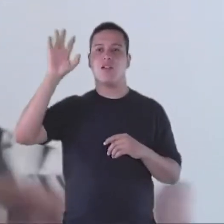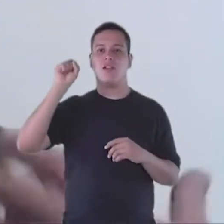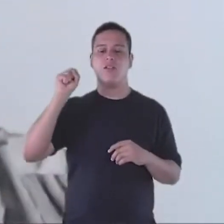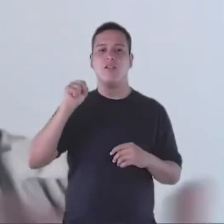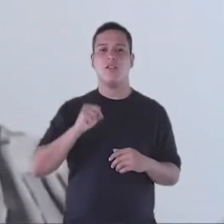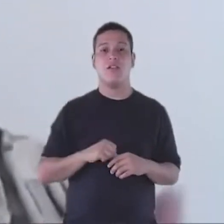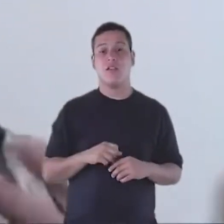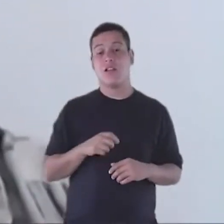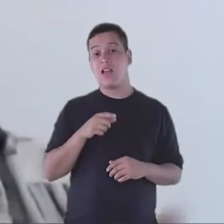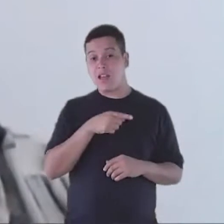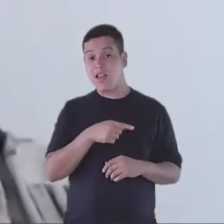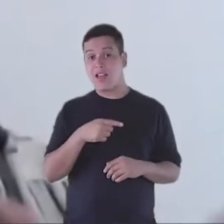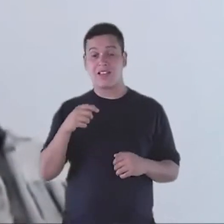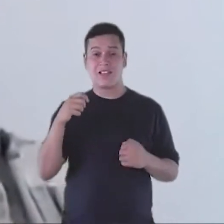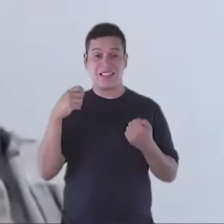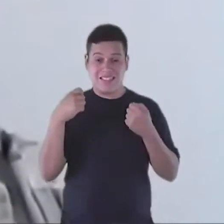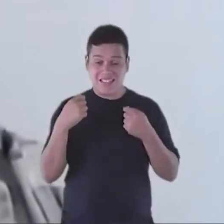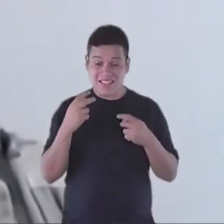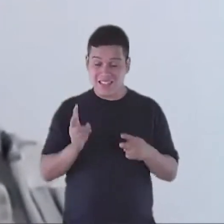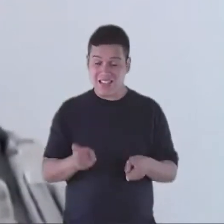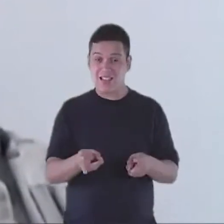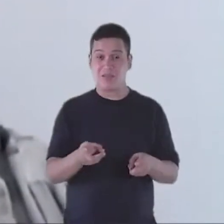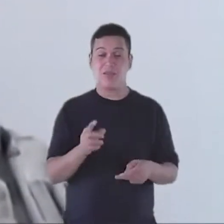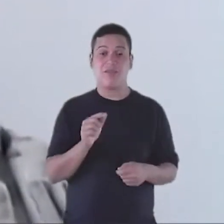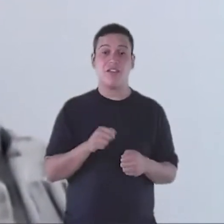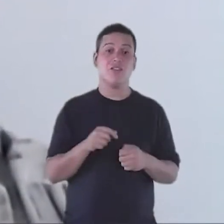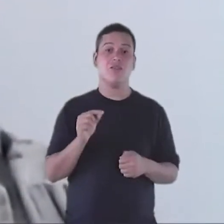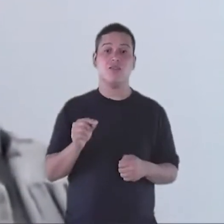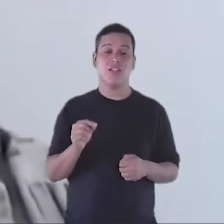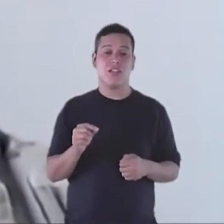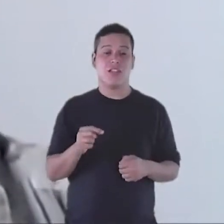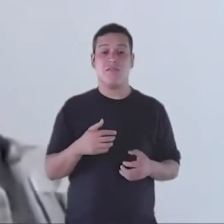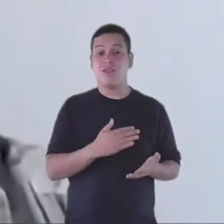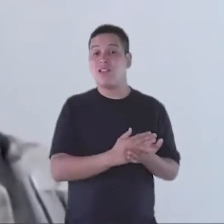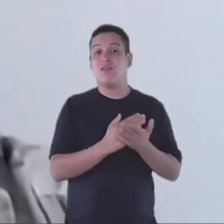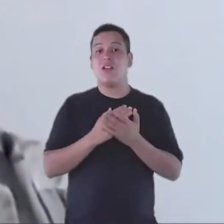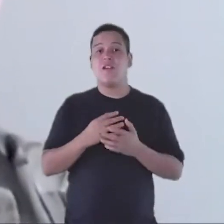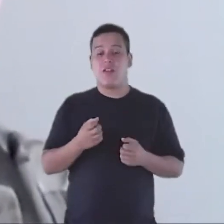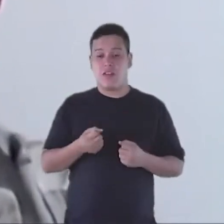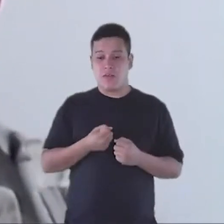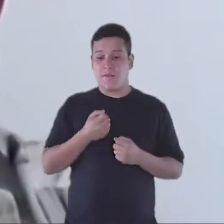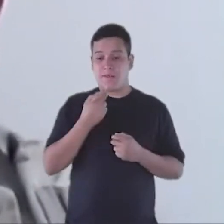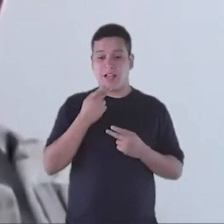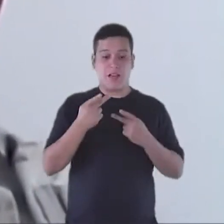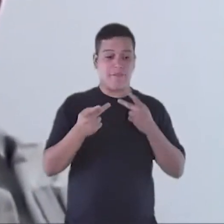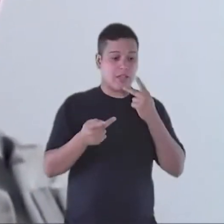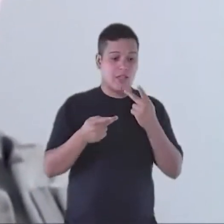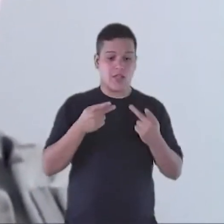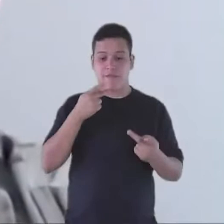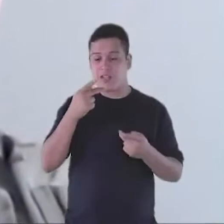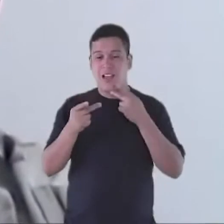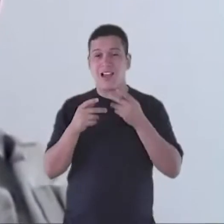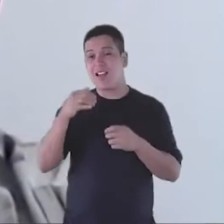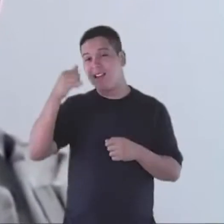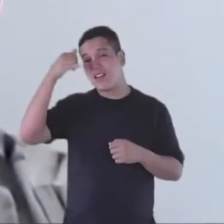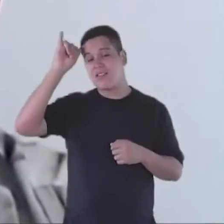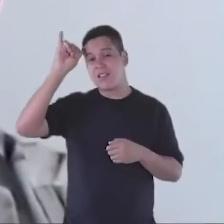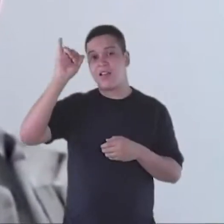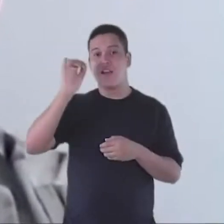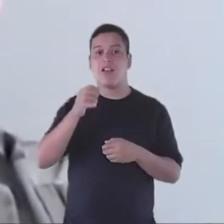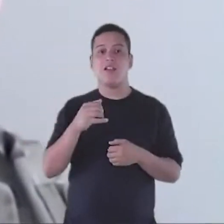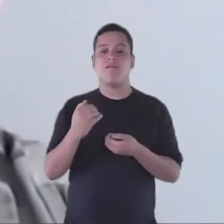Ela fez com que eu falasse aquilo que eu sentia, que eu não ficasse engasgado.